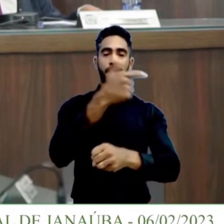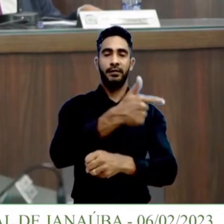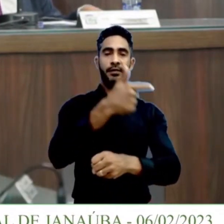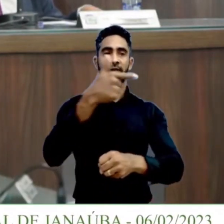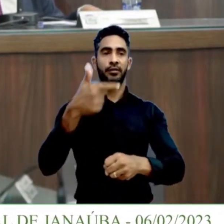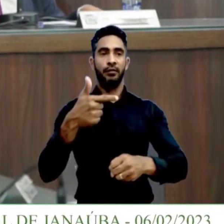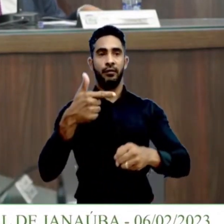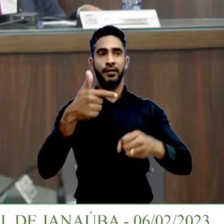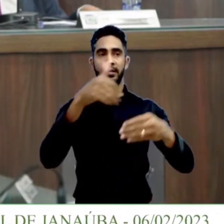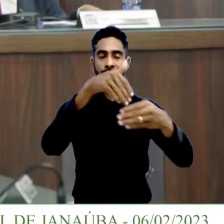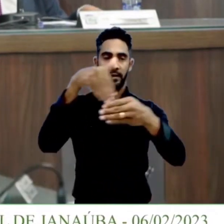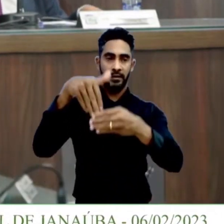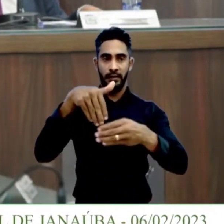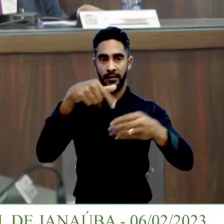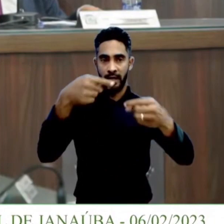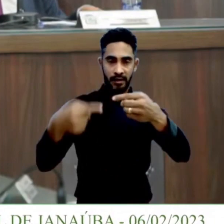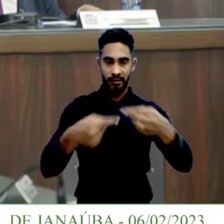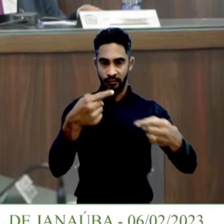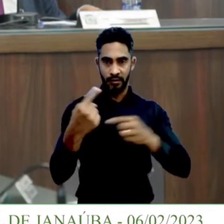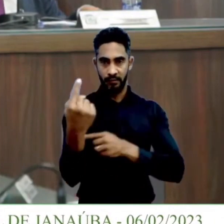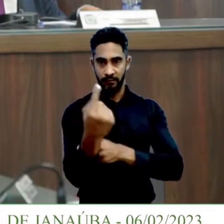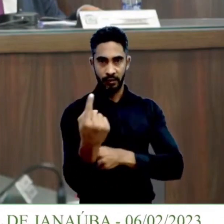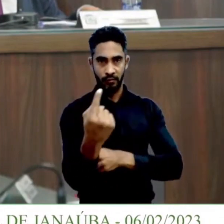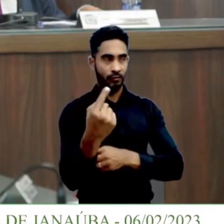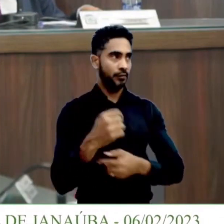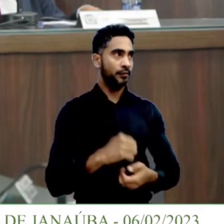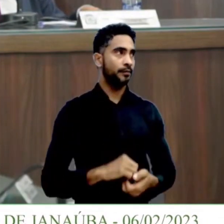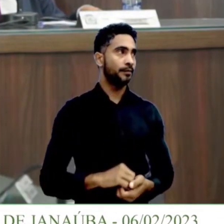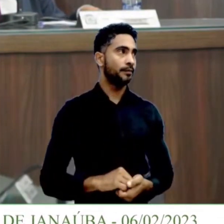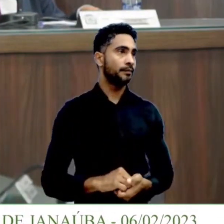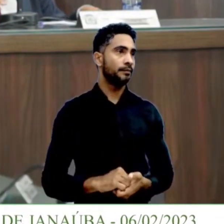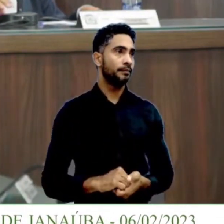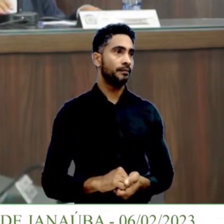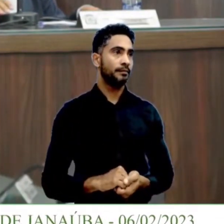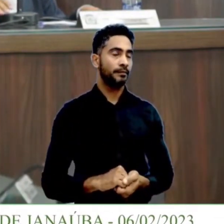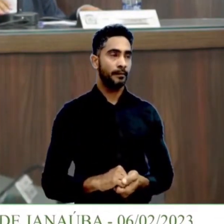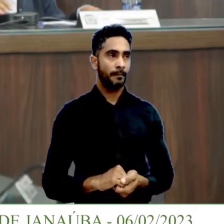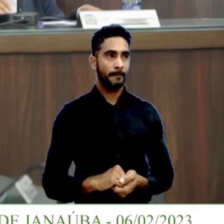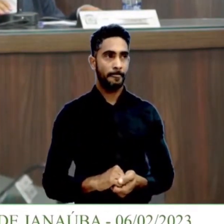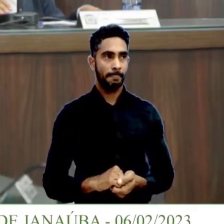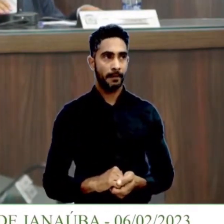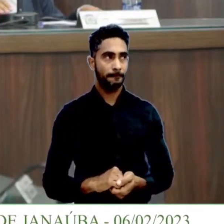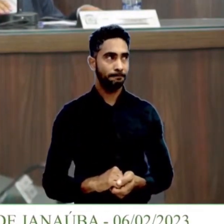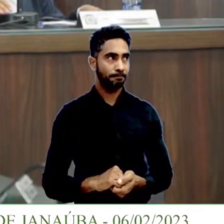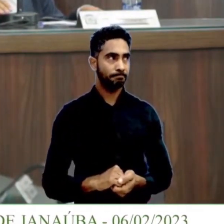142/2022 está em discussão em primeiro turno. Essa